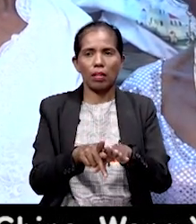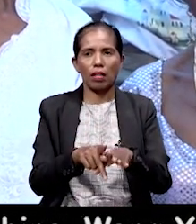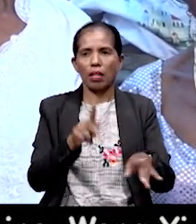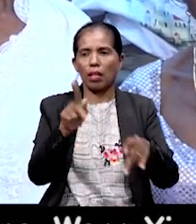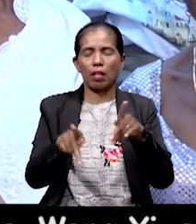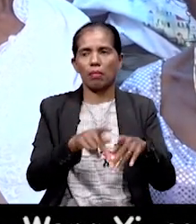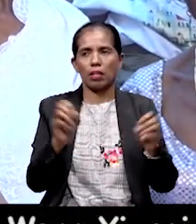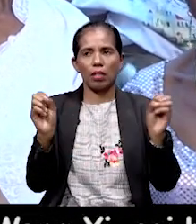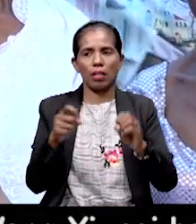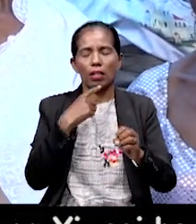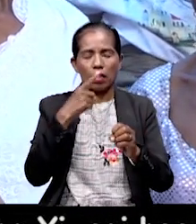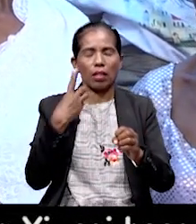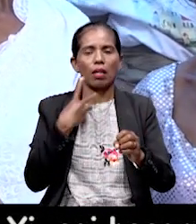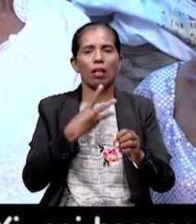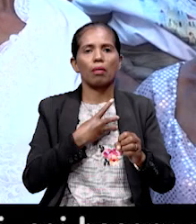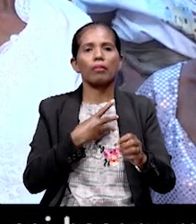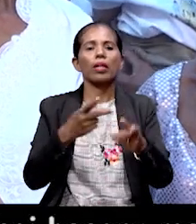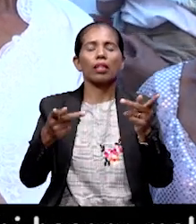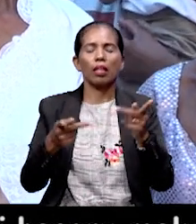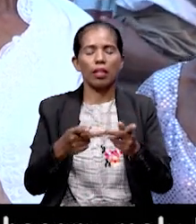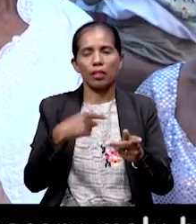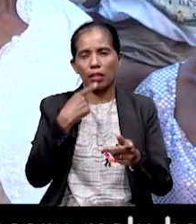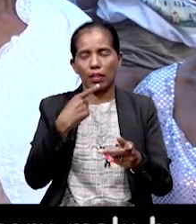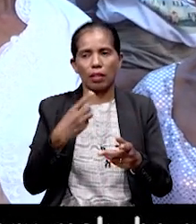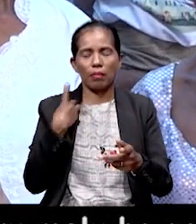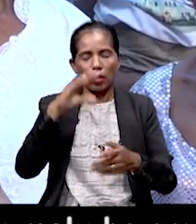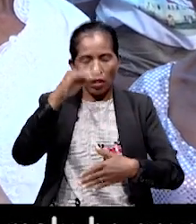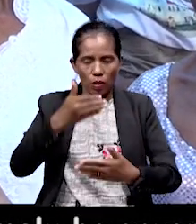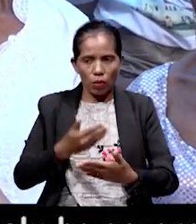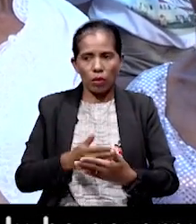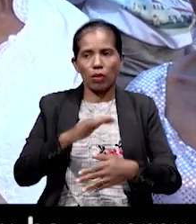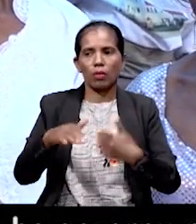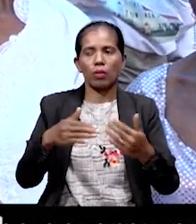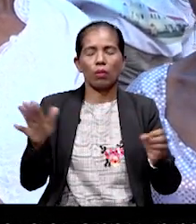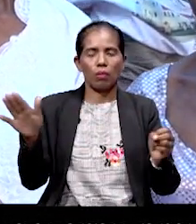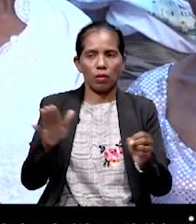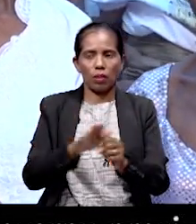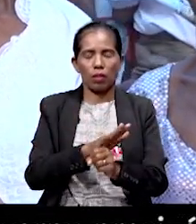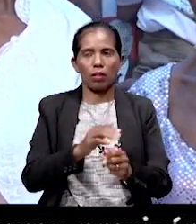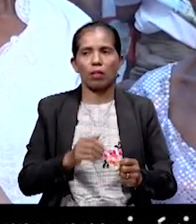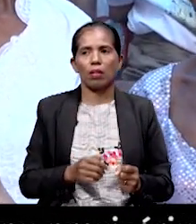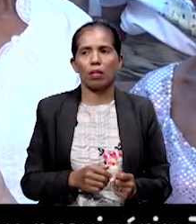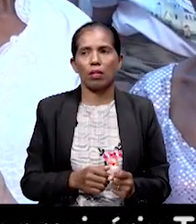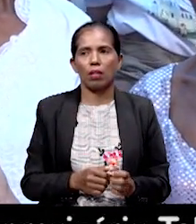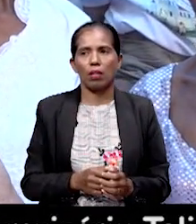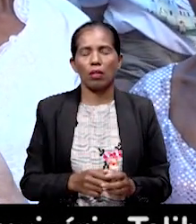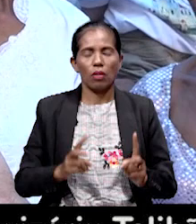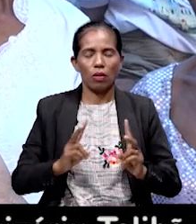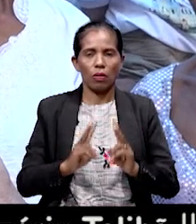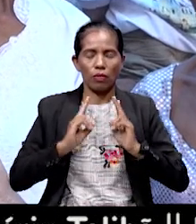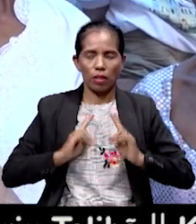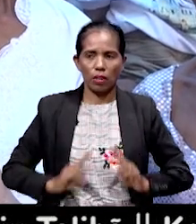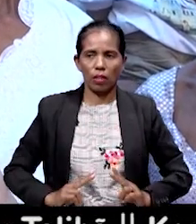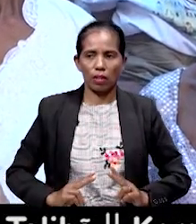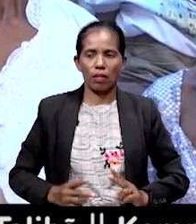la rekonyes ami rai nain mudan be. Ami wan be wan sira jir sang utot mai kompleto. Ro far rai dan be tau kes